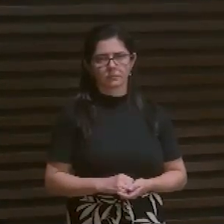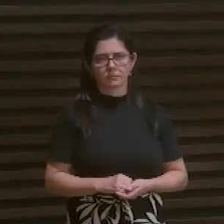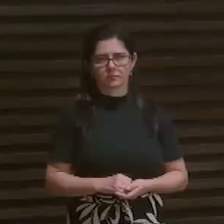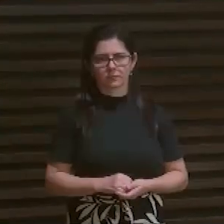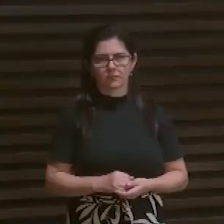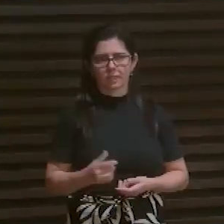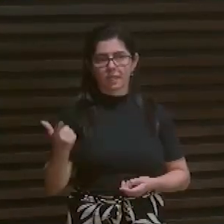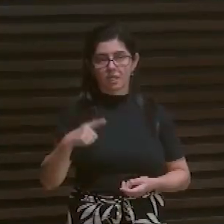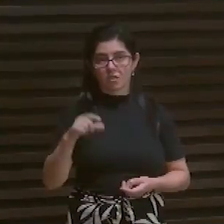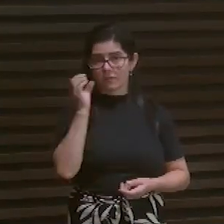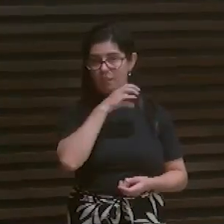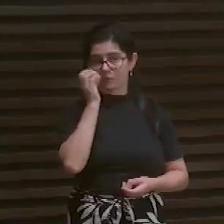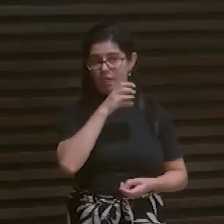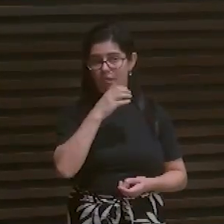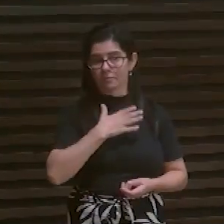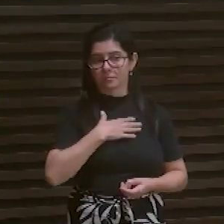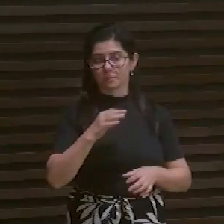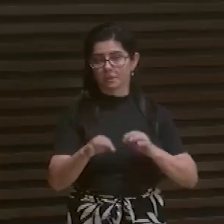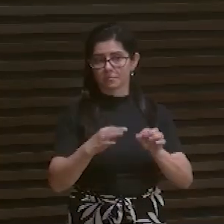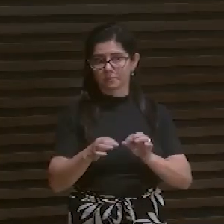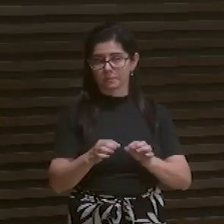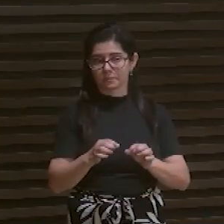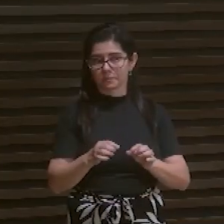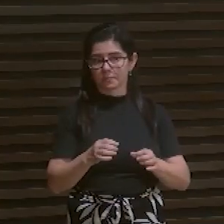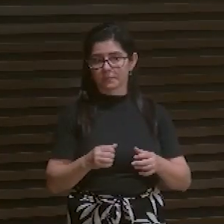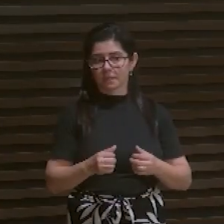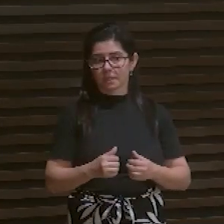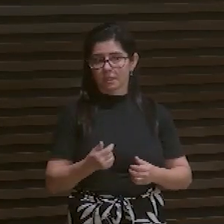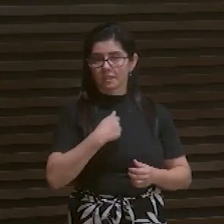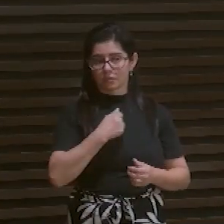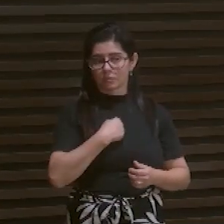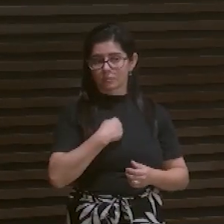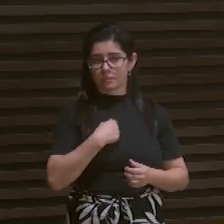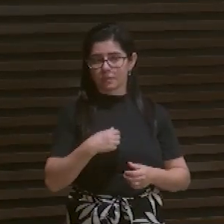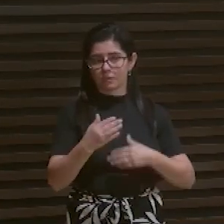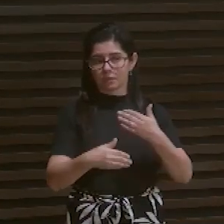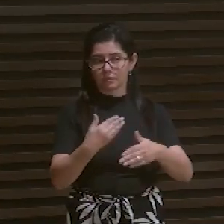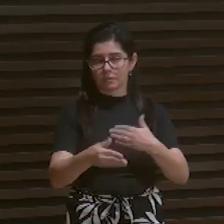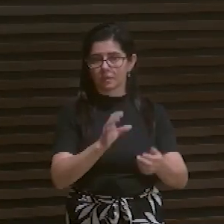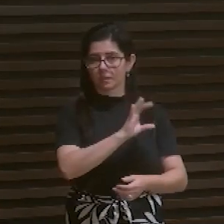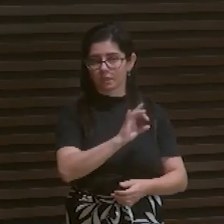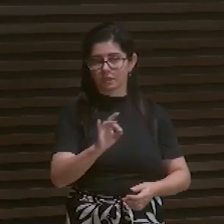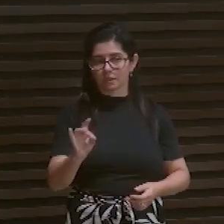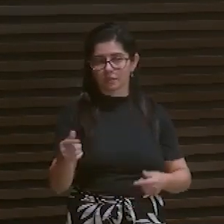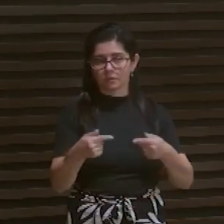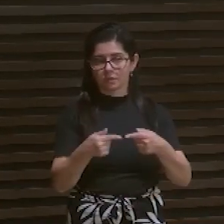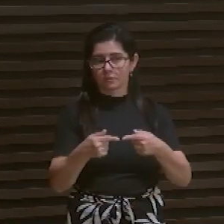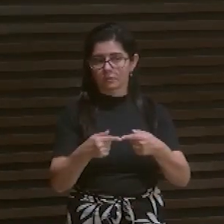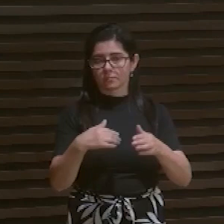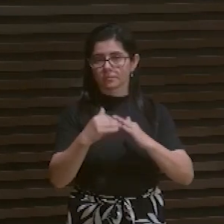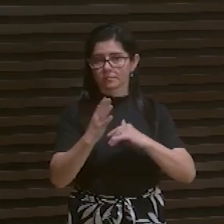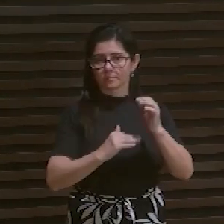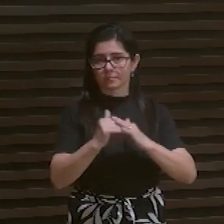Eis que venho em breve, a minha recompensa está comigo, e eu retribuirei a cada um de acordo com o que fez. Então,